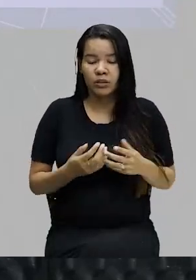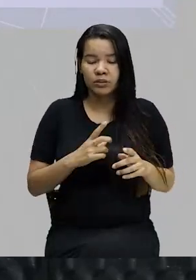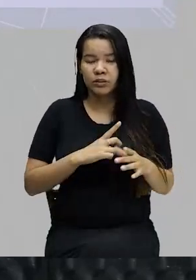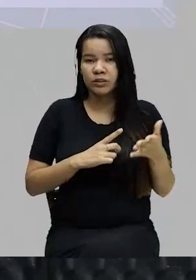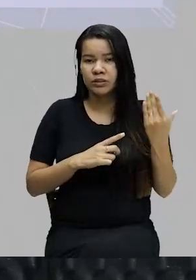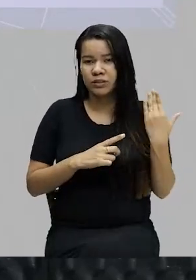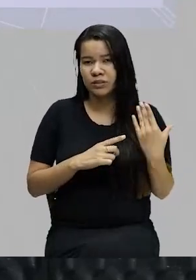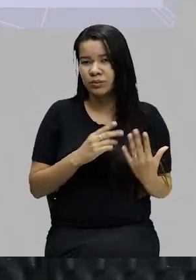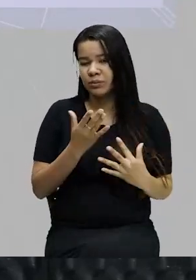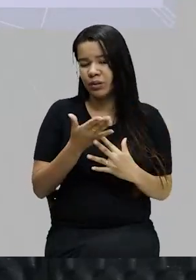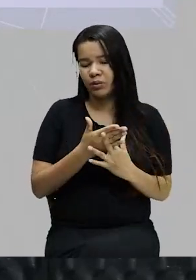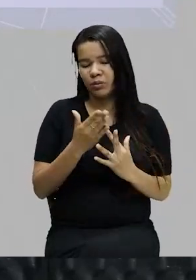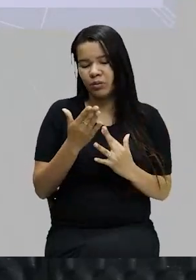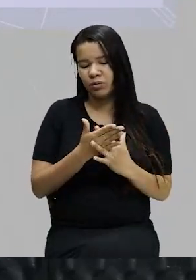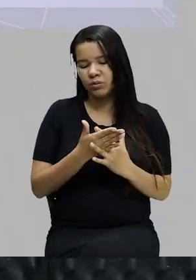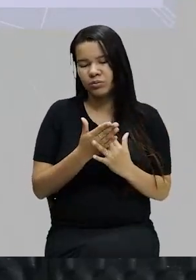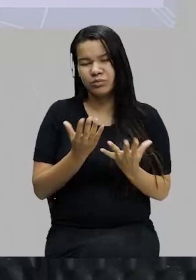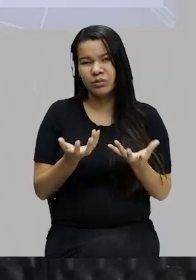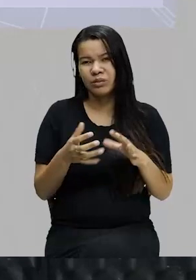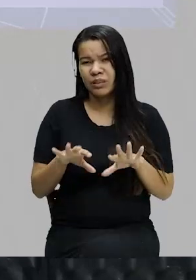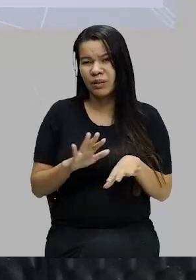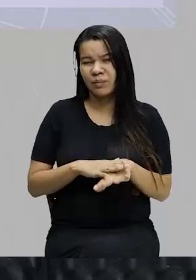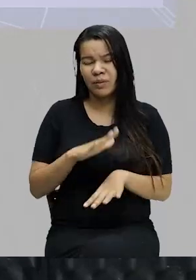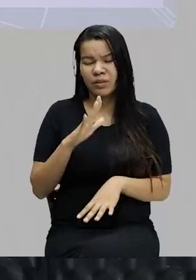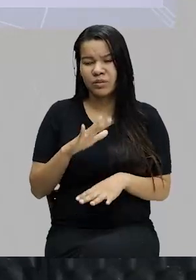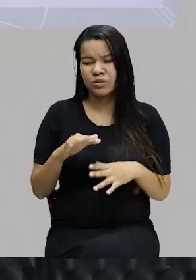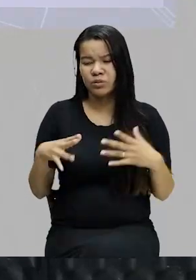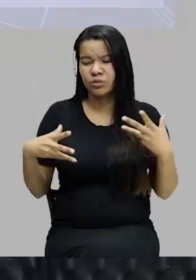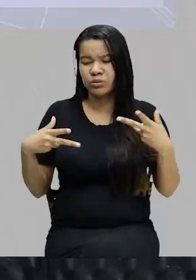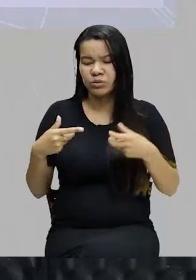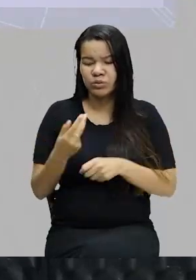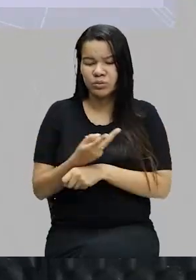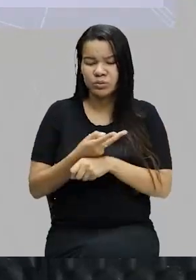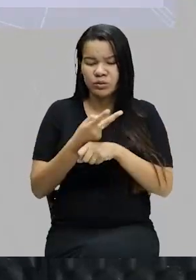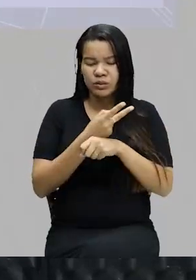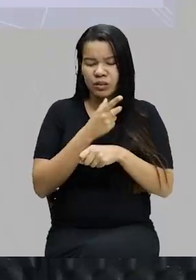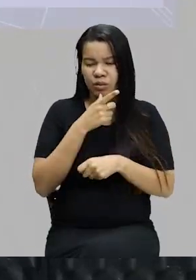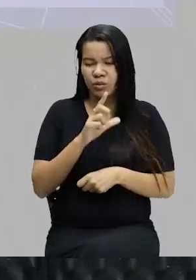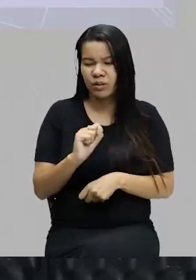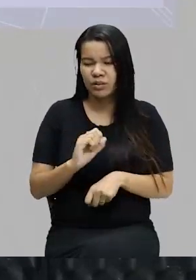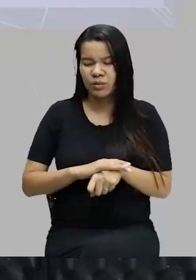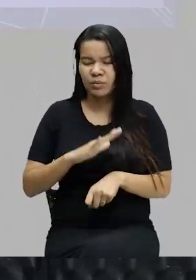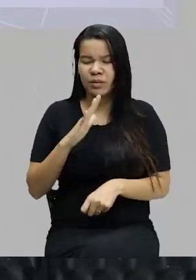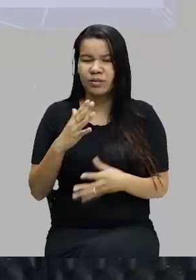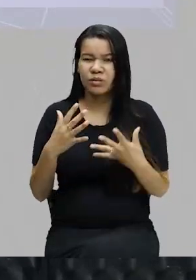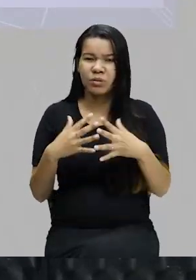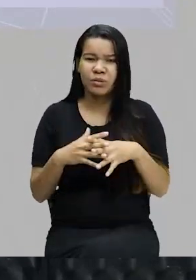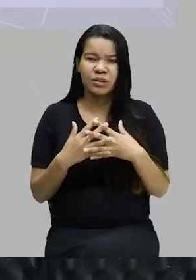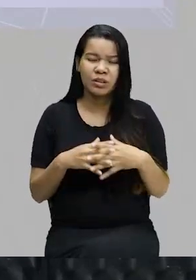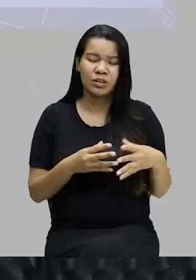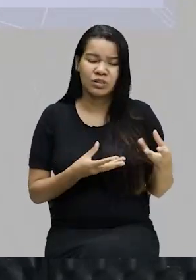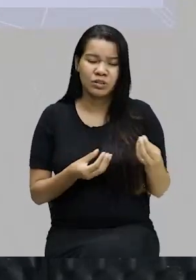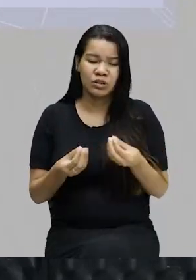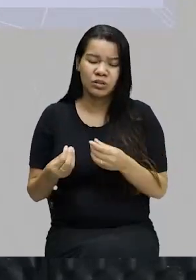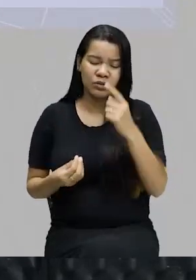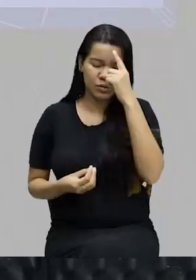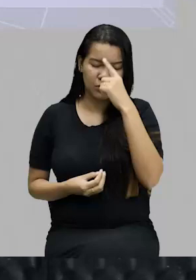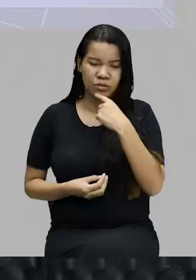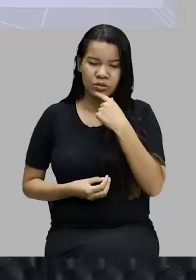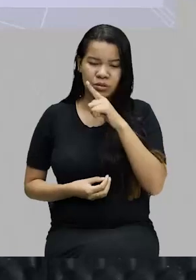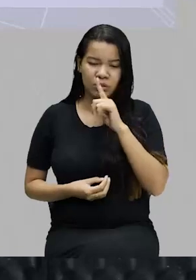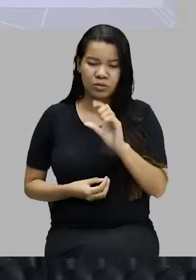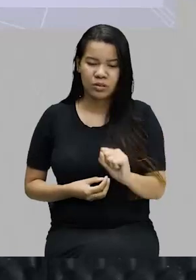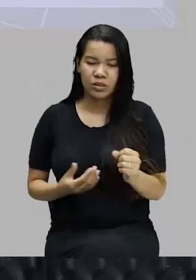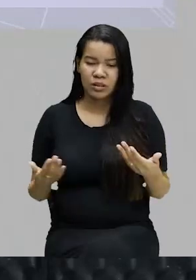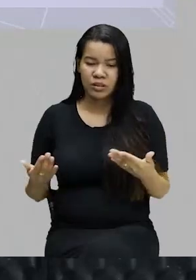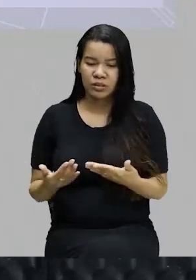barroco. Ele não quer mais todo aquele rebuscamento, aquela linguagem mais complexa, cheia de figuras de linguagem. Agora eles vão pautar uma